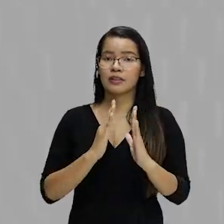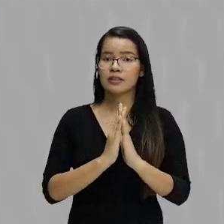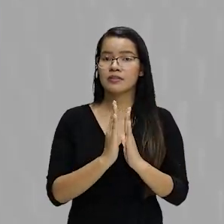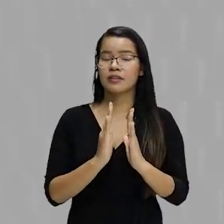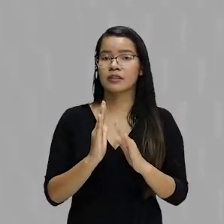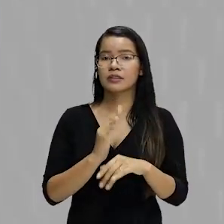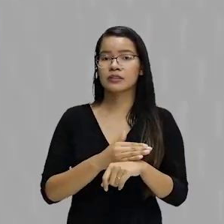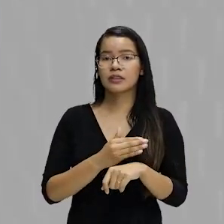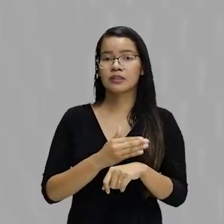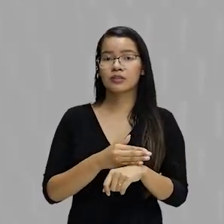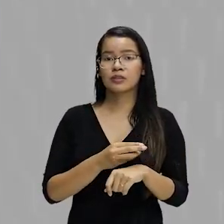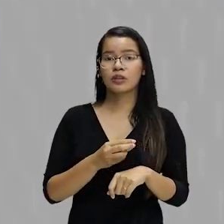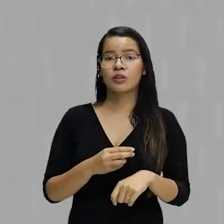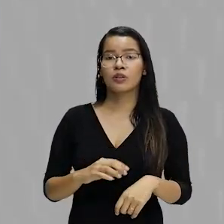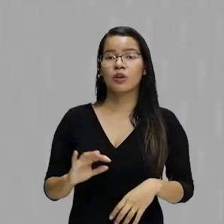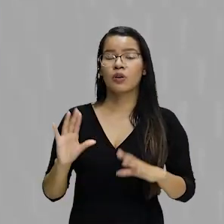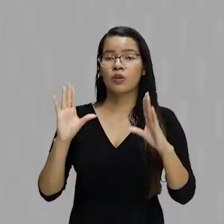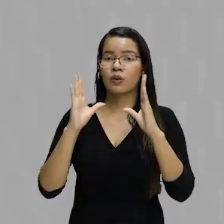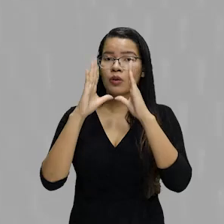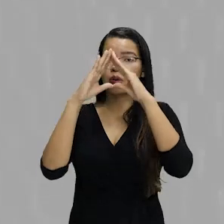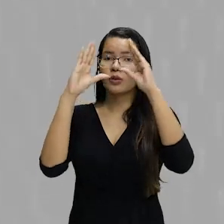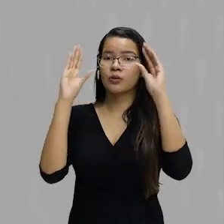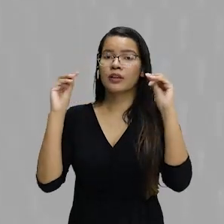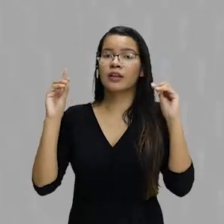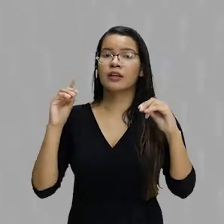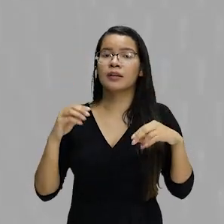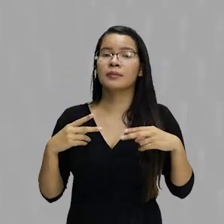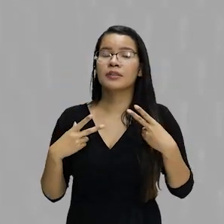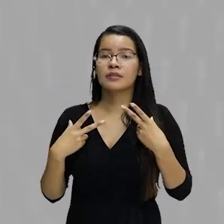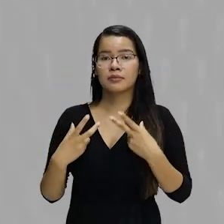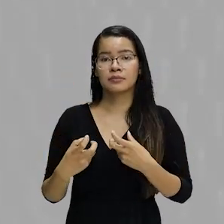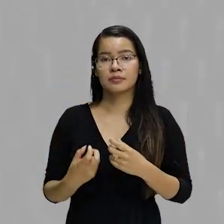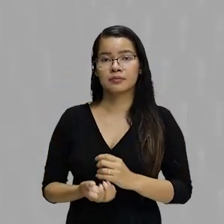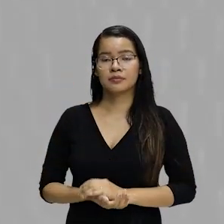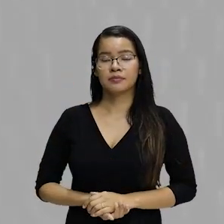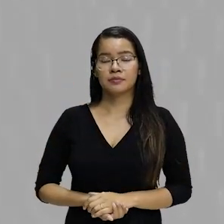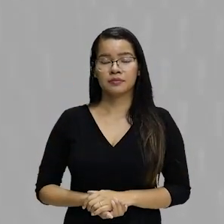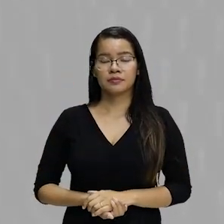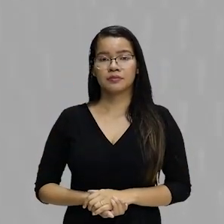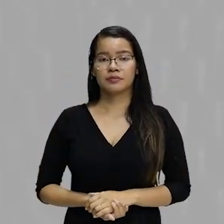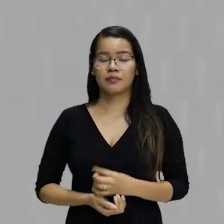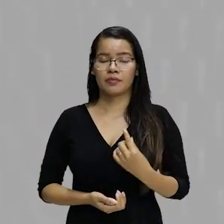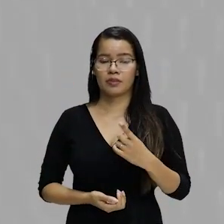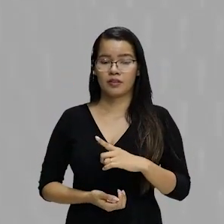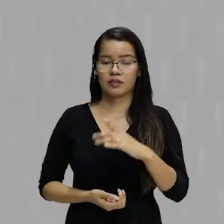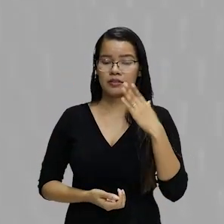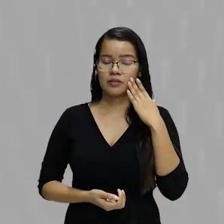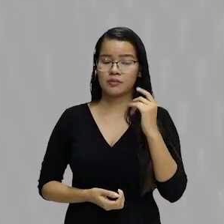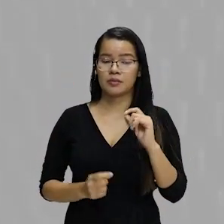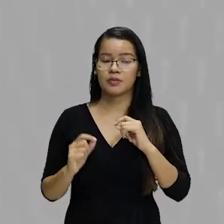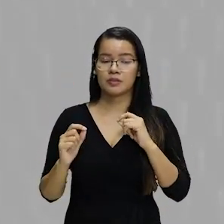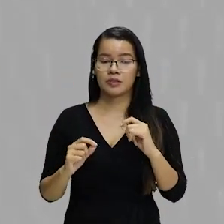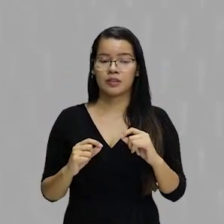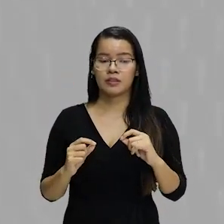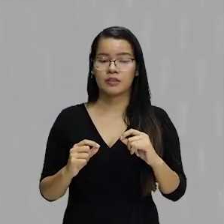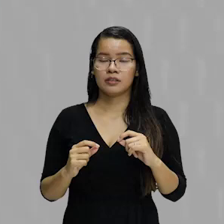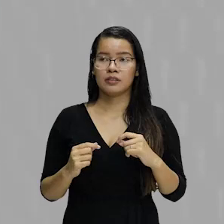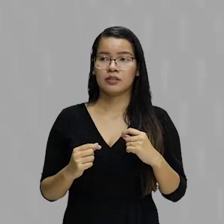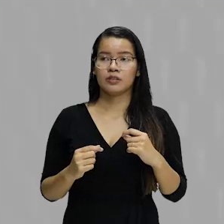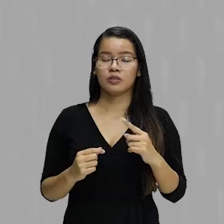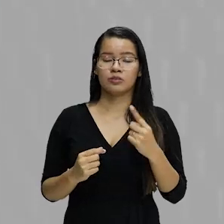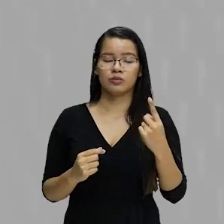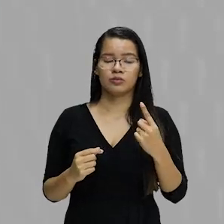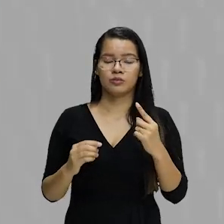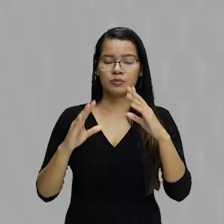Lua. As fases da Lua é perceptível. Né? Nós sabemos que em um mês nós